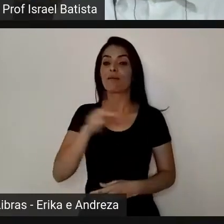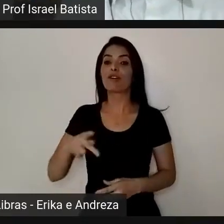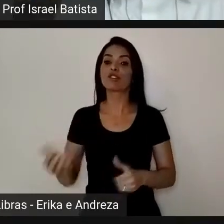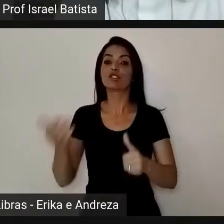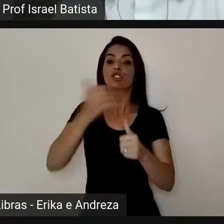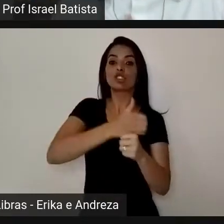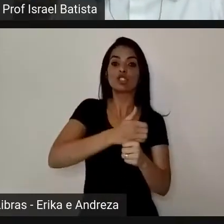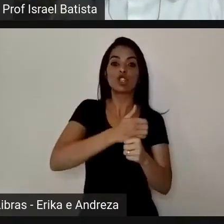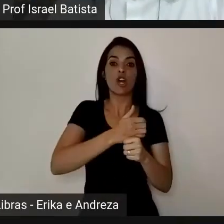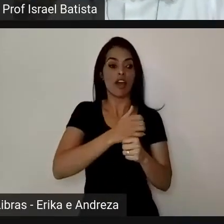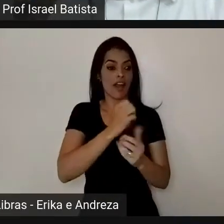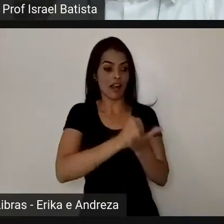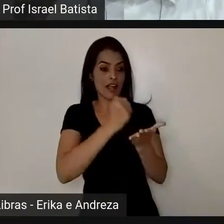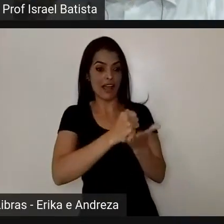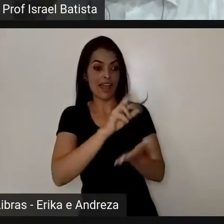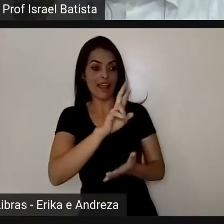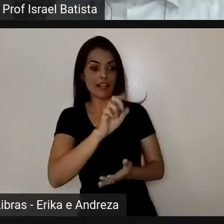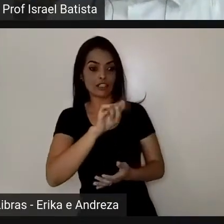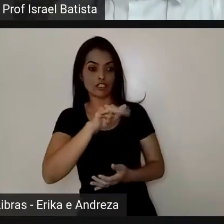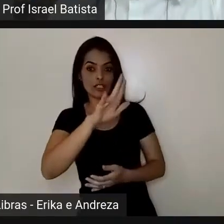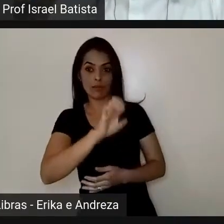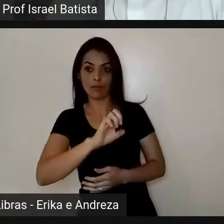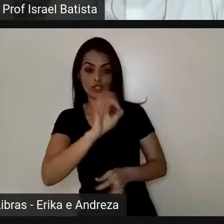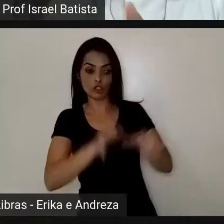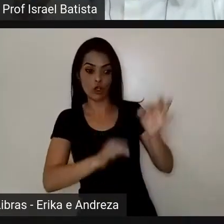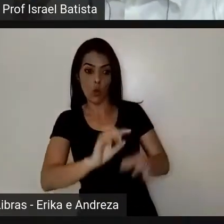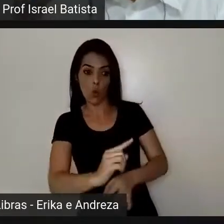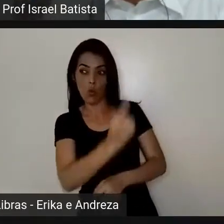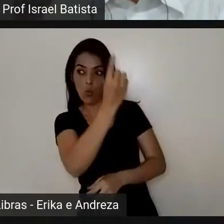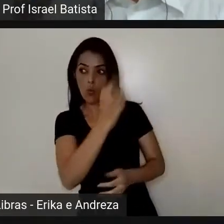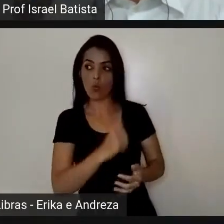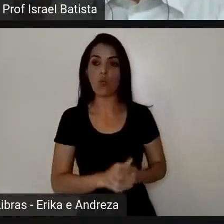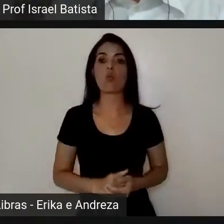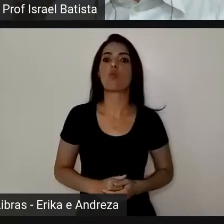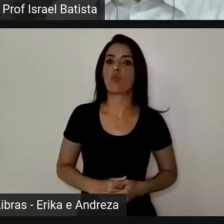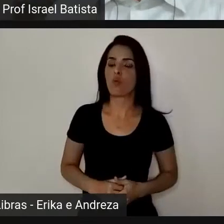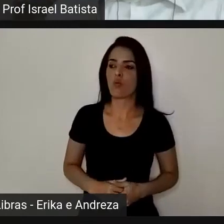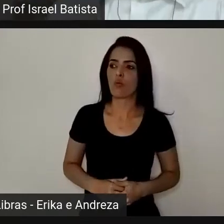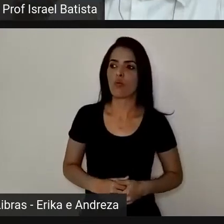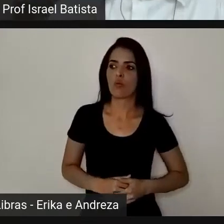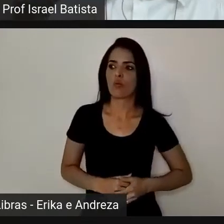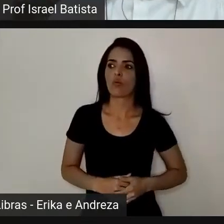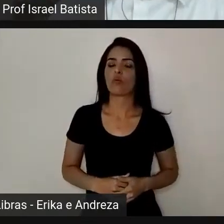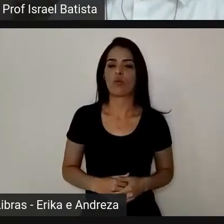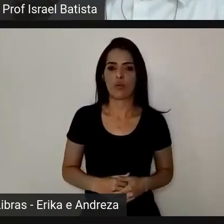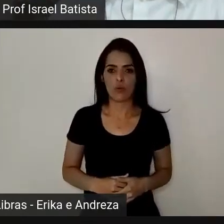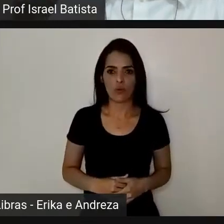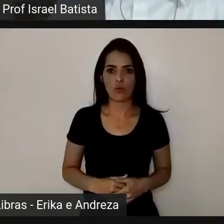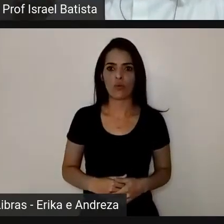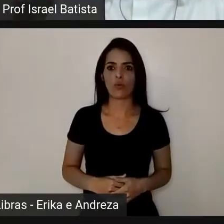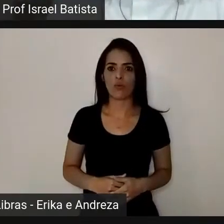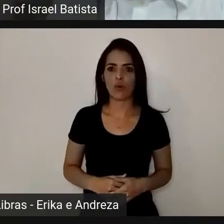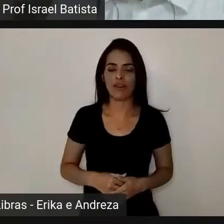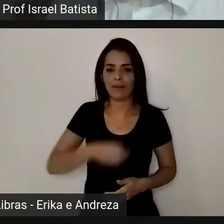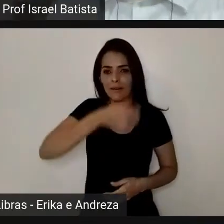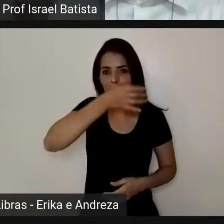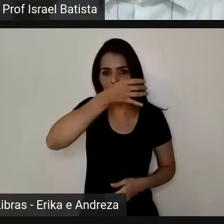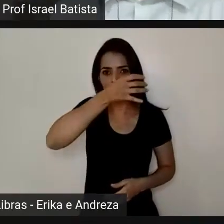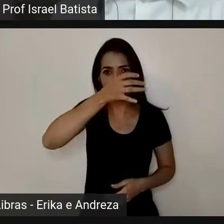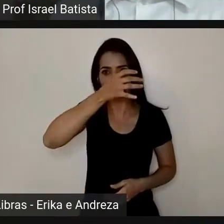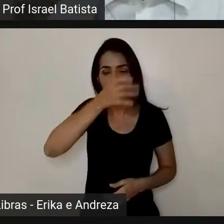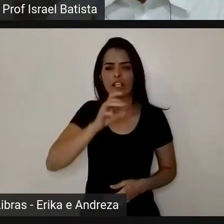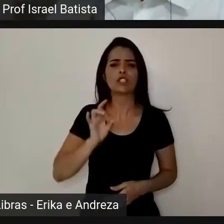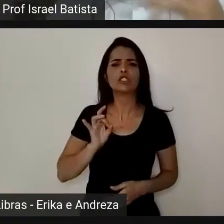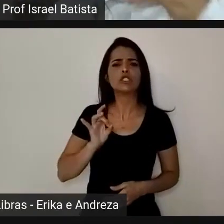único por outras formas de regime mais vulneráveis, né? Menos